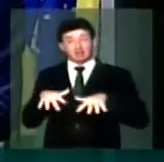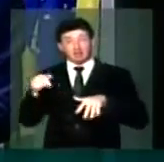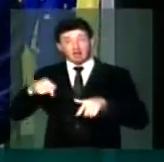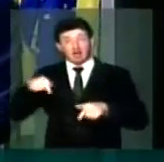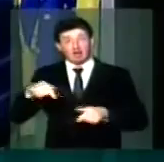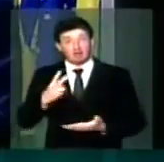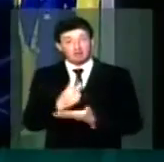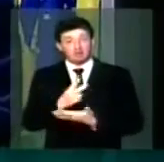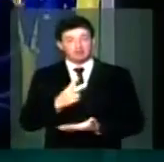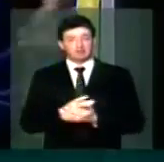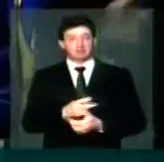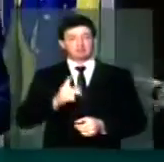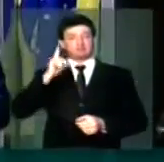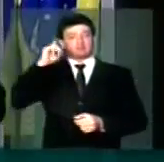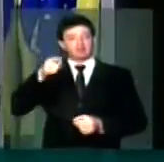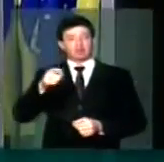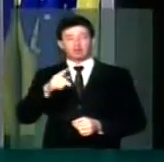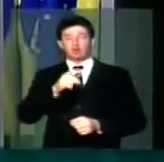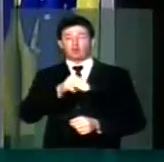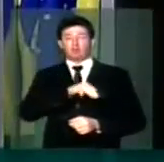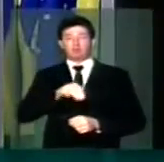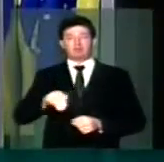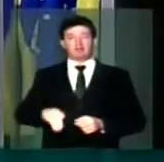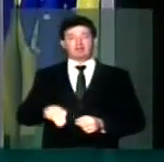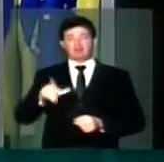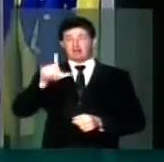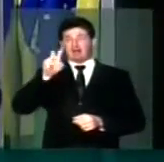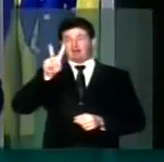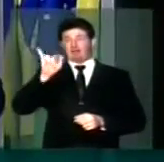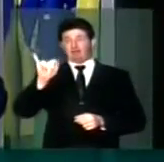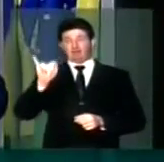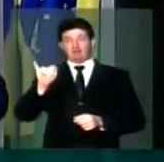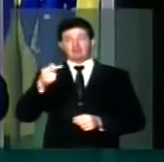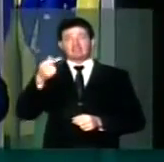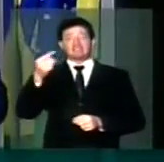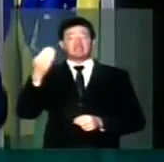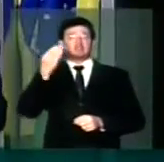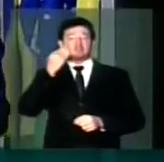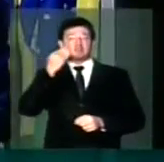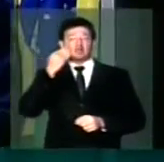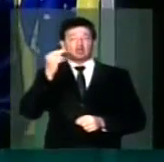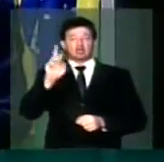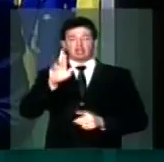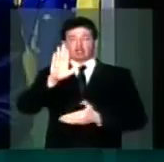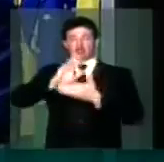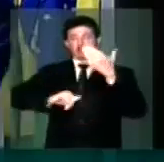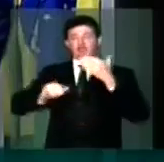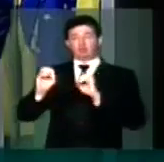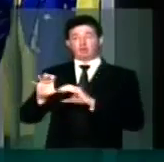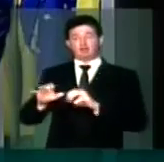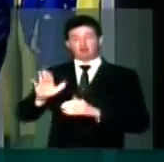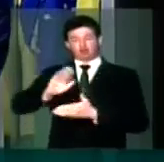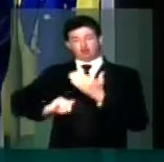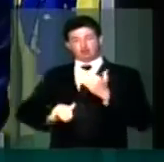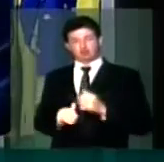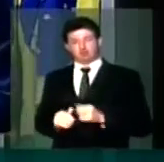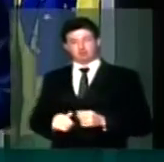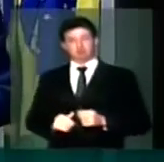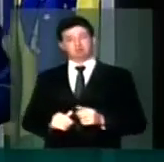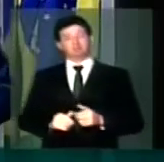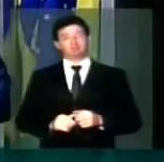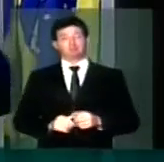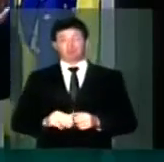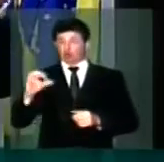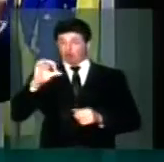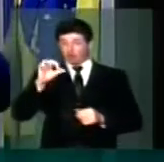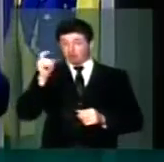brasileira, mandou o ministro Levi cortar 7 bilhões de reais da educação. A nona